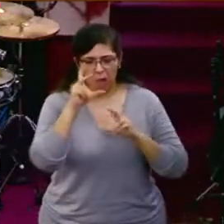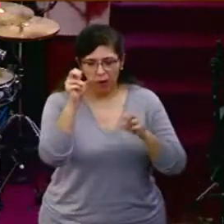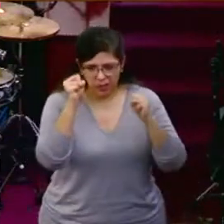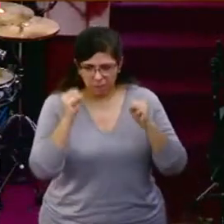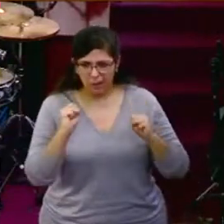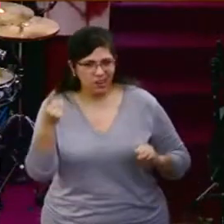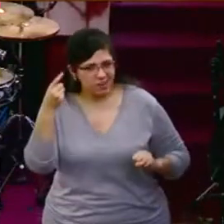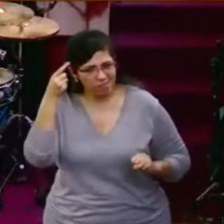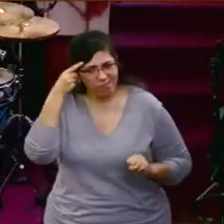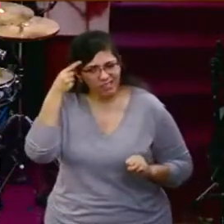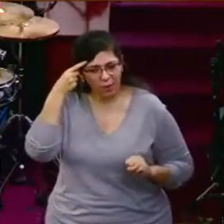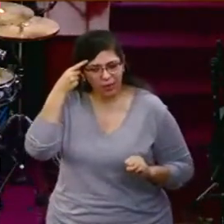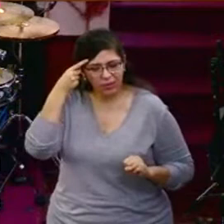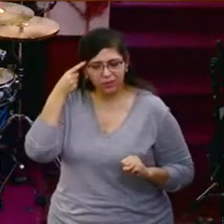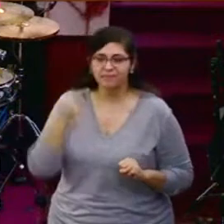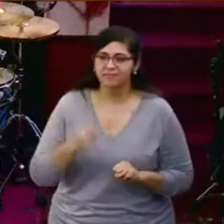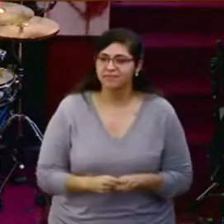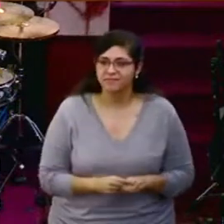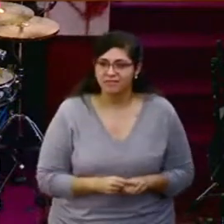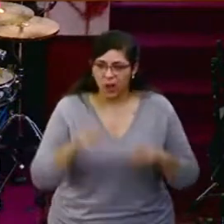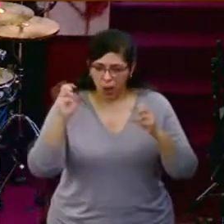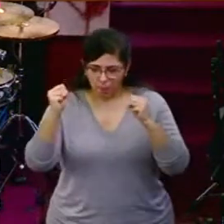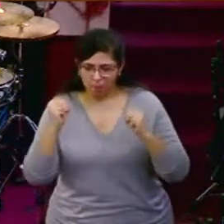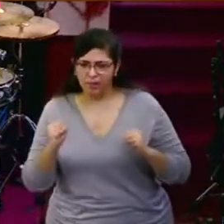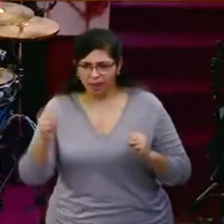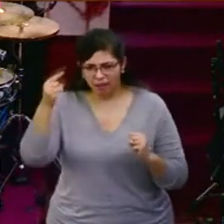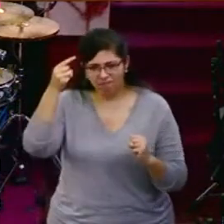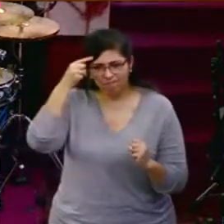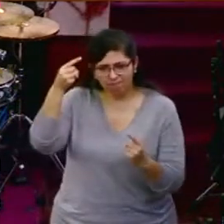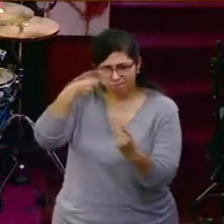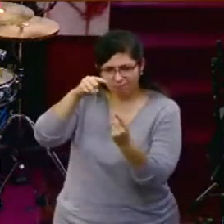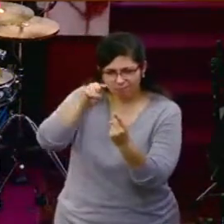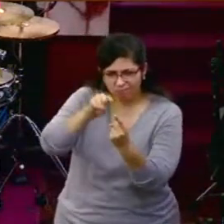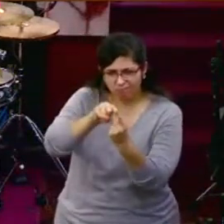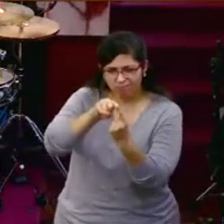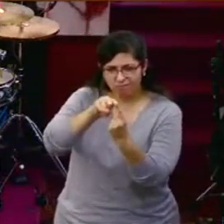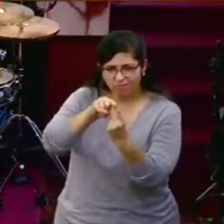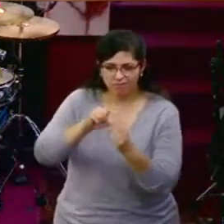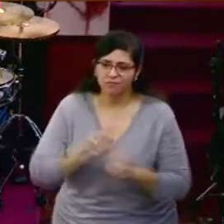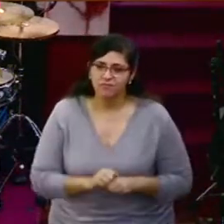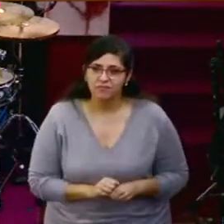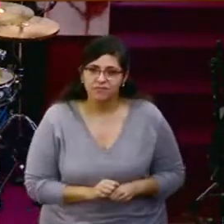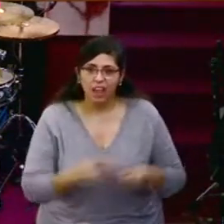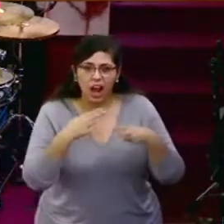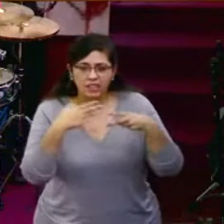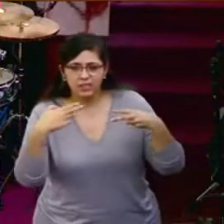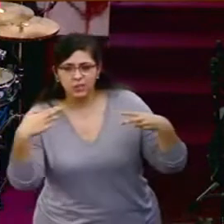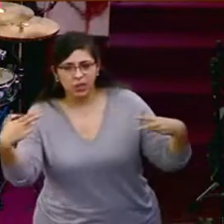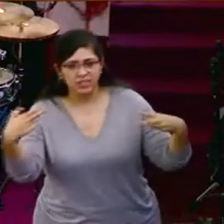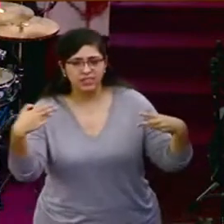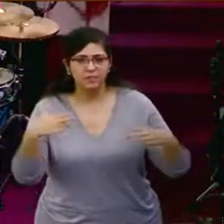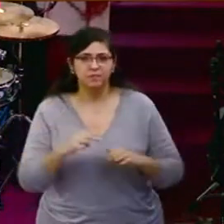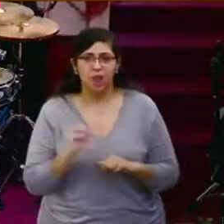do pensamento o poder da concentração o poder de não deixar que as coisas que estão